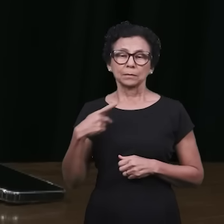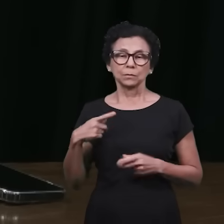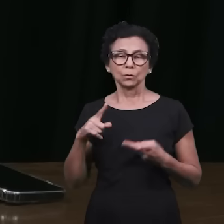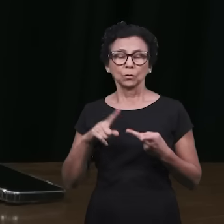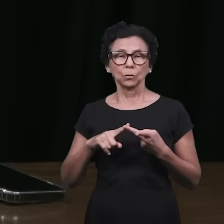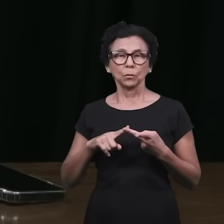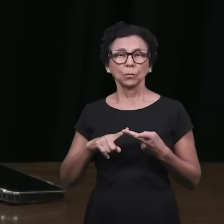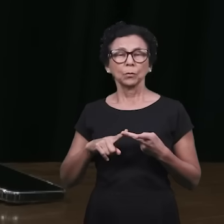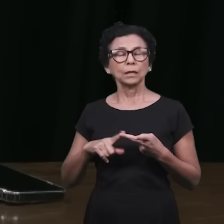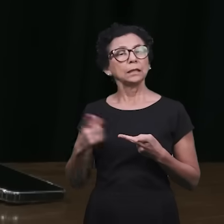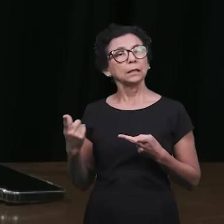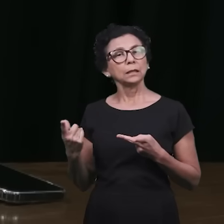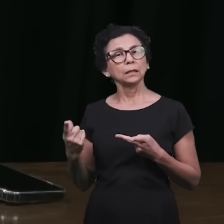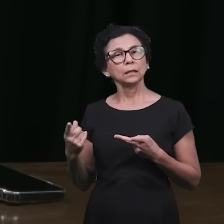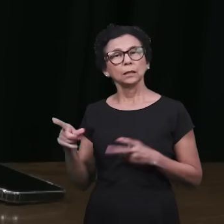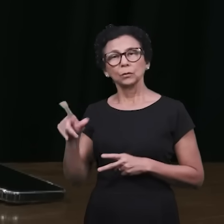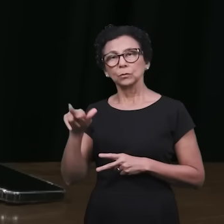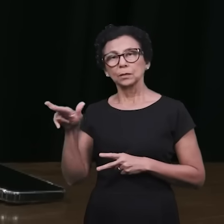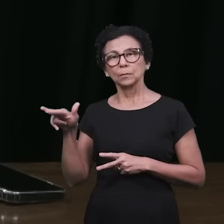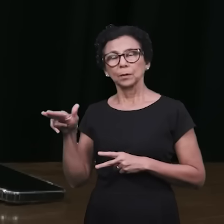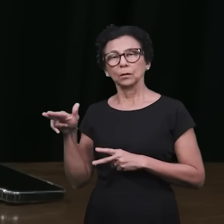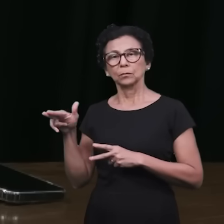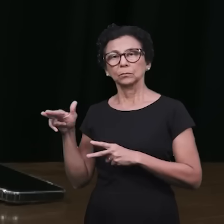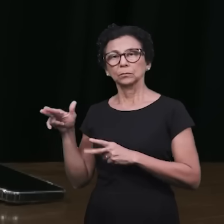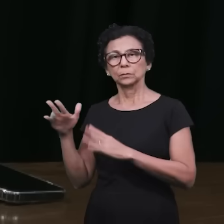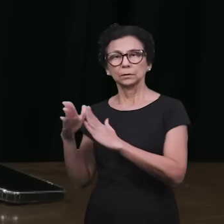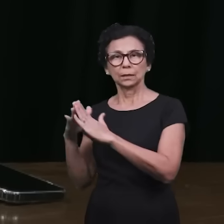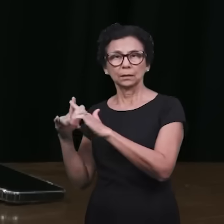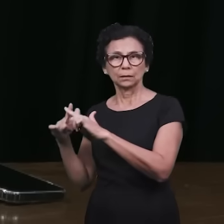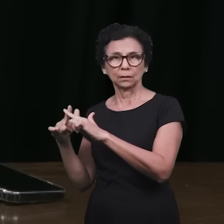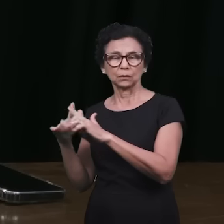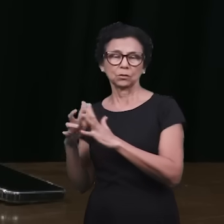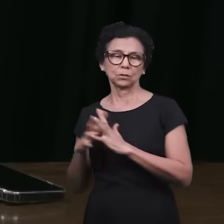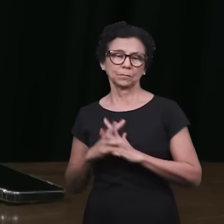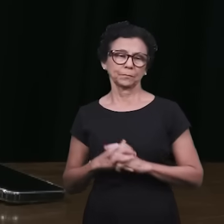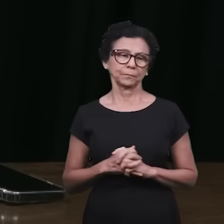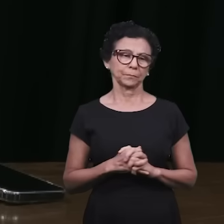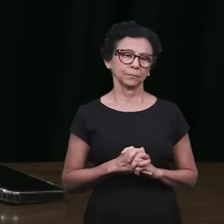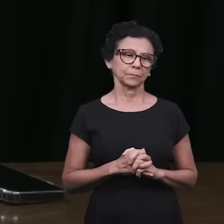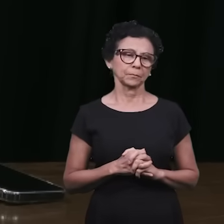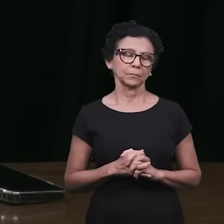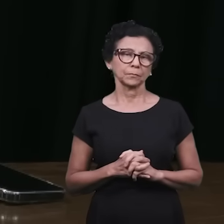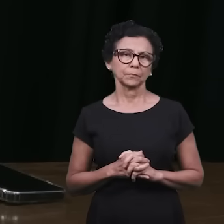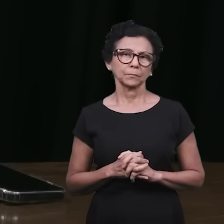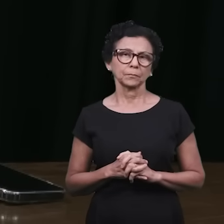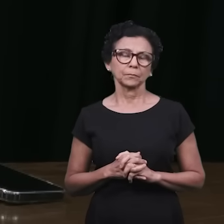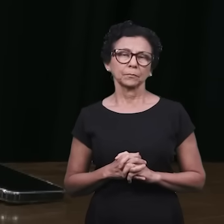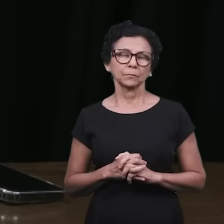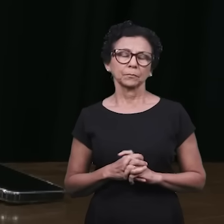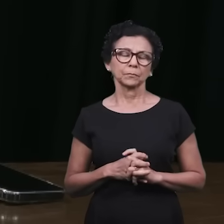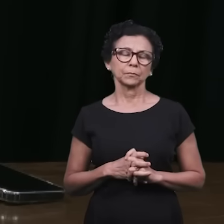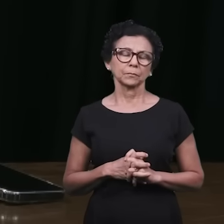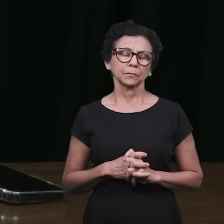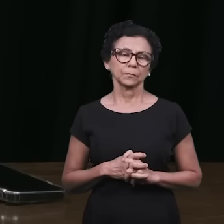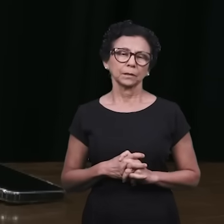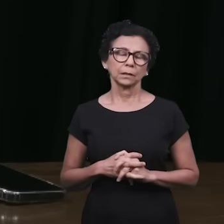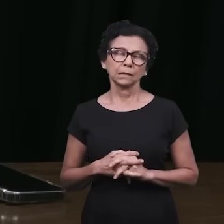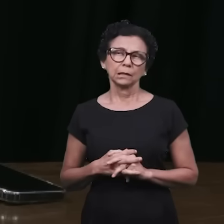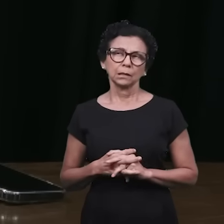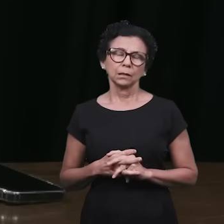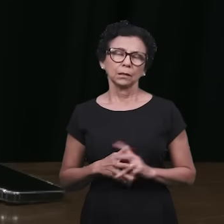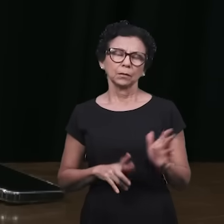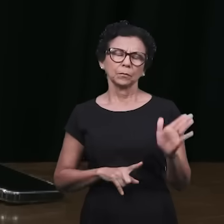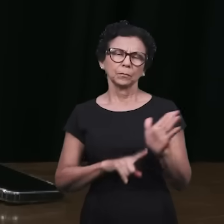Pastor Monferrari, para iniciarmos, nesta obra, como é o levantamento ou o chamado de um homem